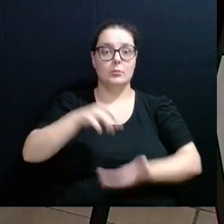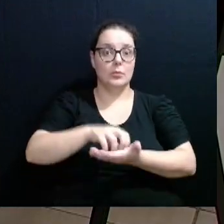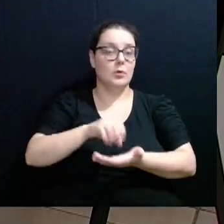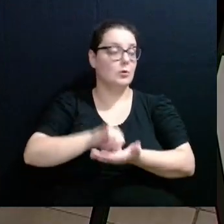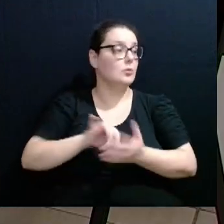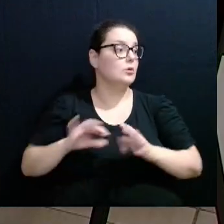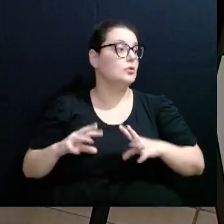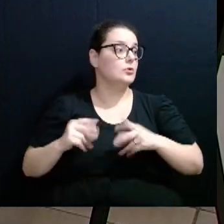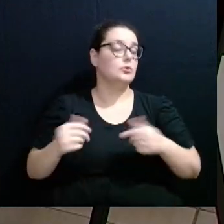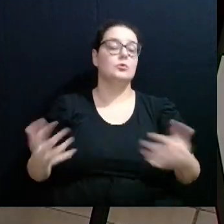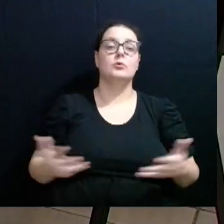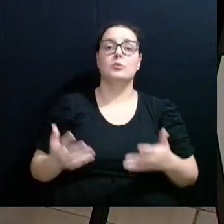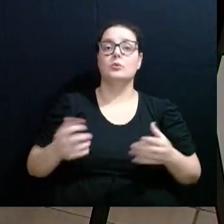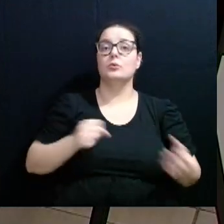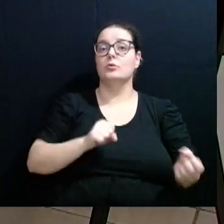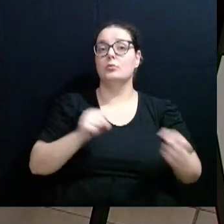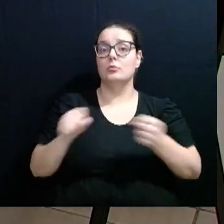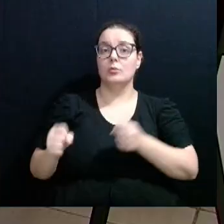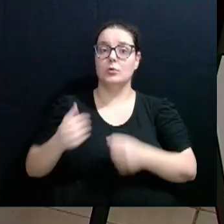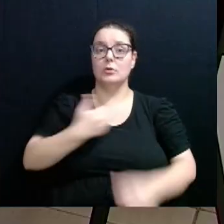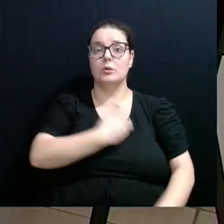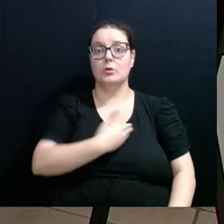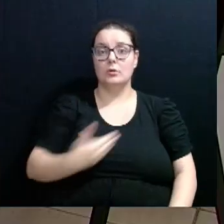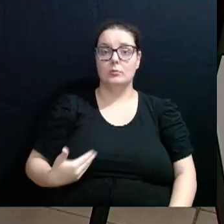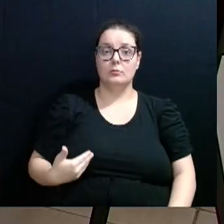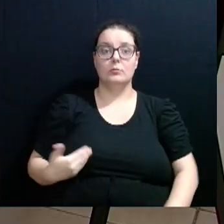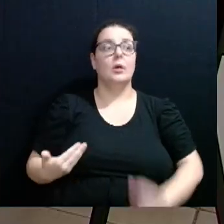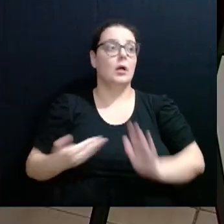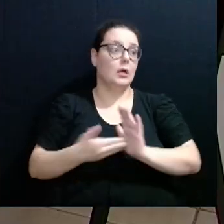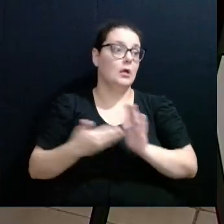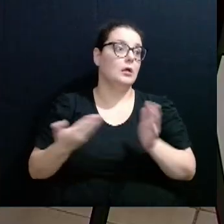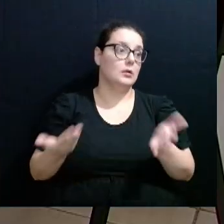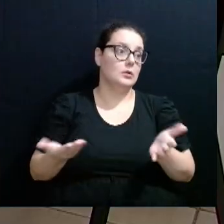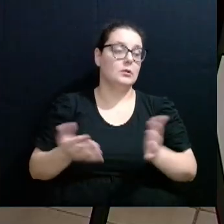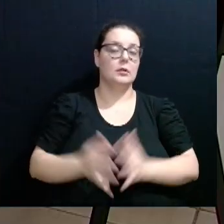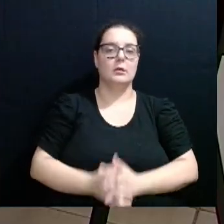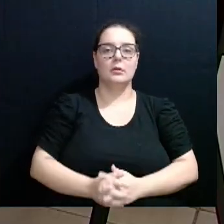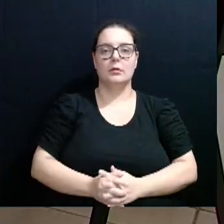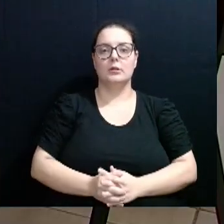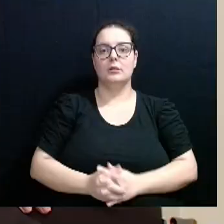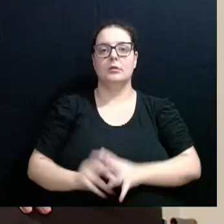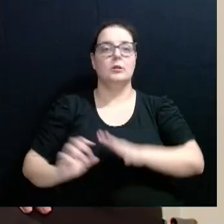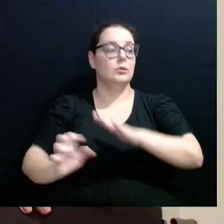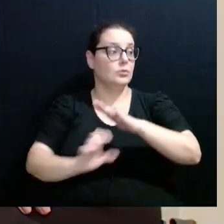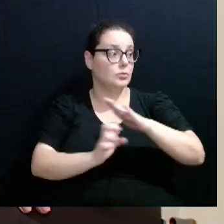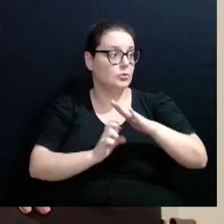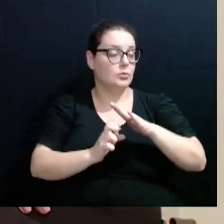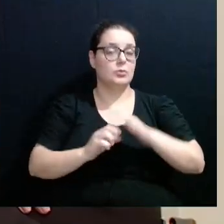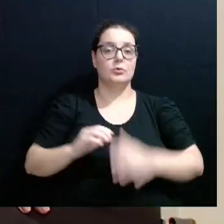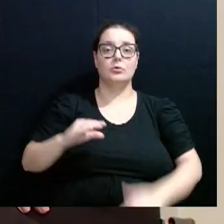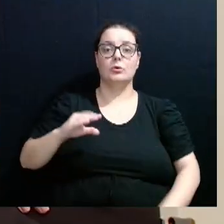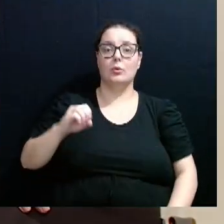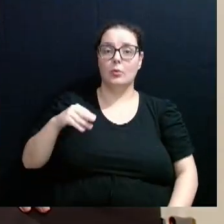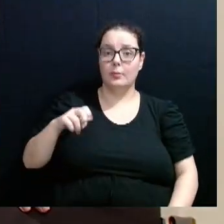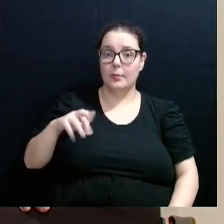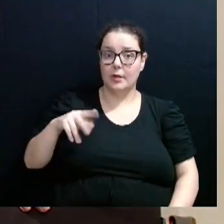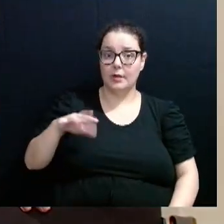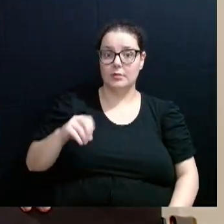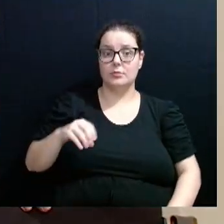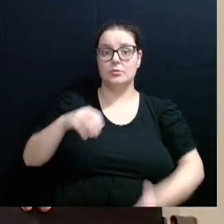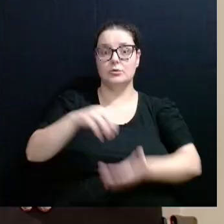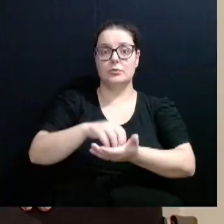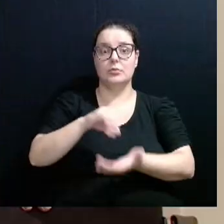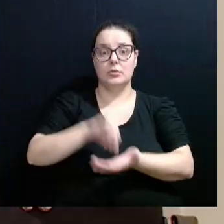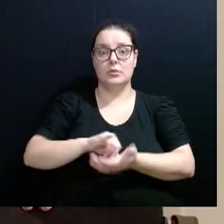poder público e mesmo das empresas, do comércio central, há muito essa discussão